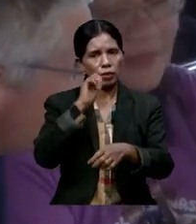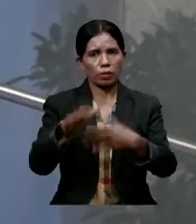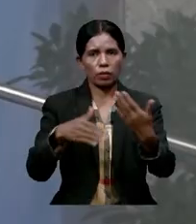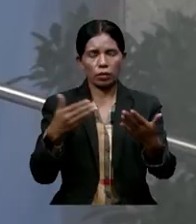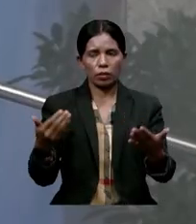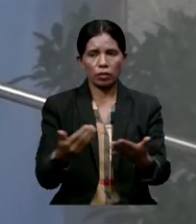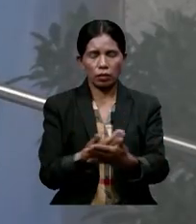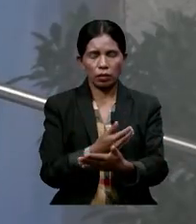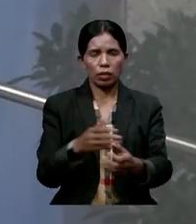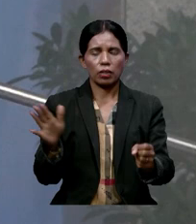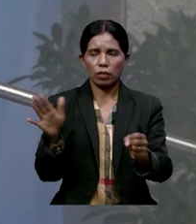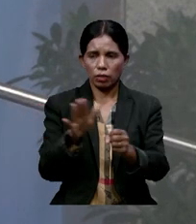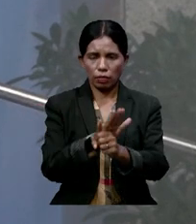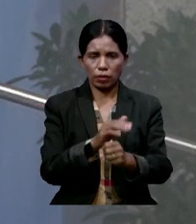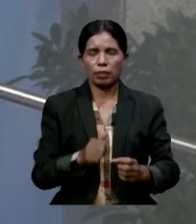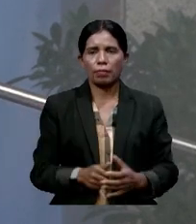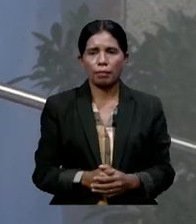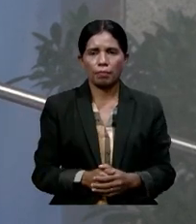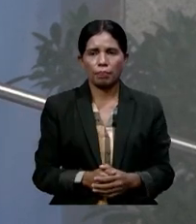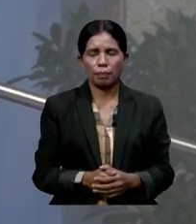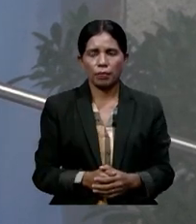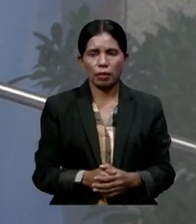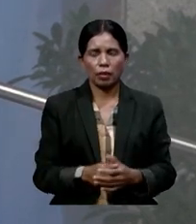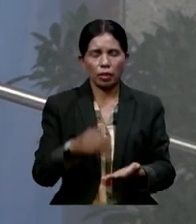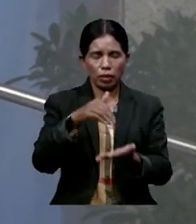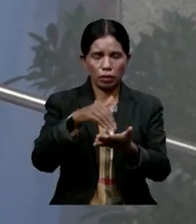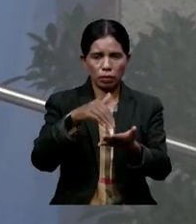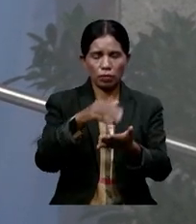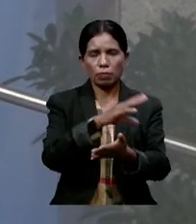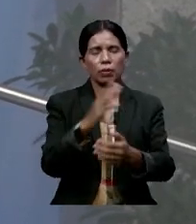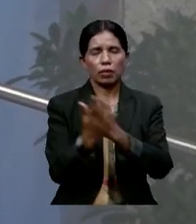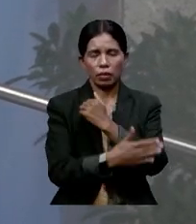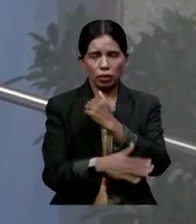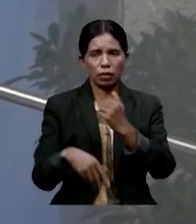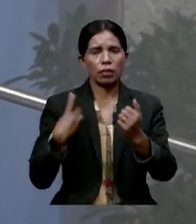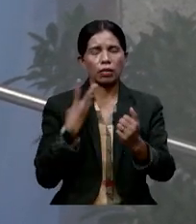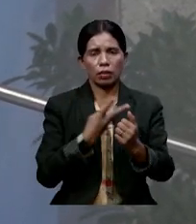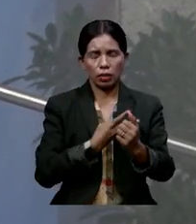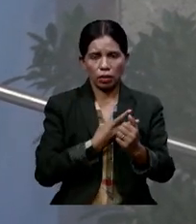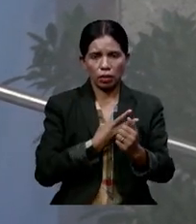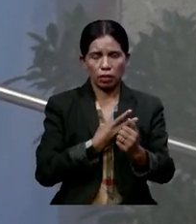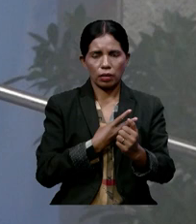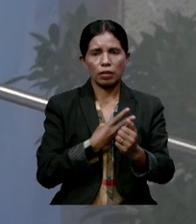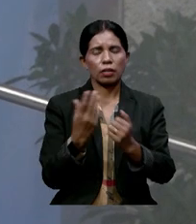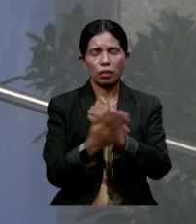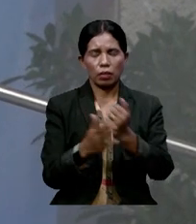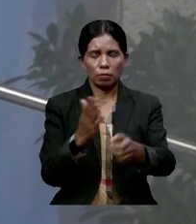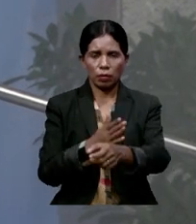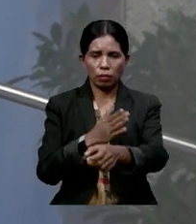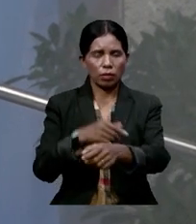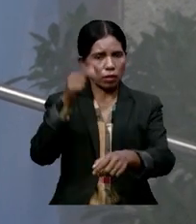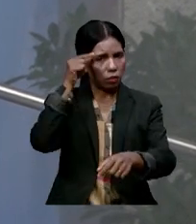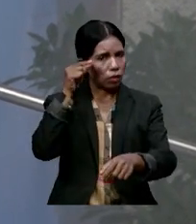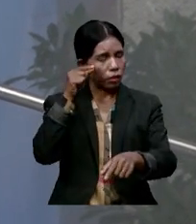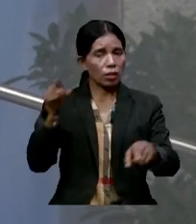e na sustentabilidade. Estudos diversos mostram que as empresas e os países que promovem a igualdade de